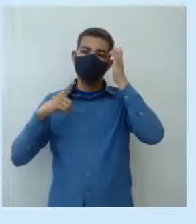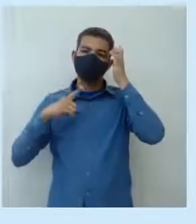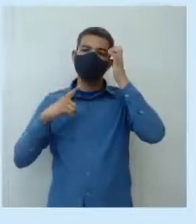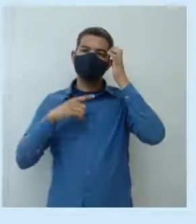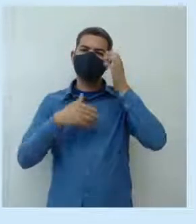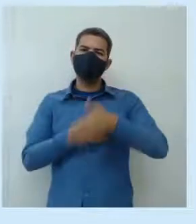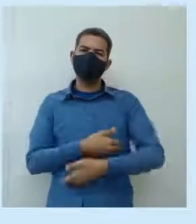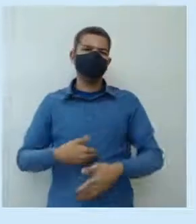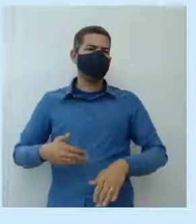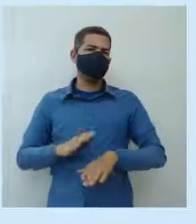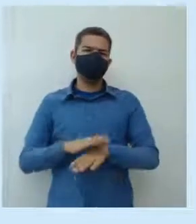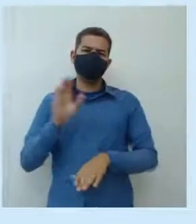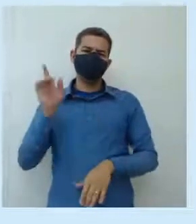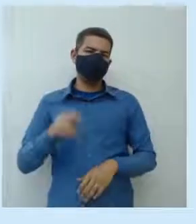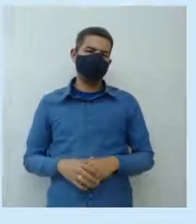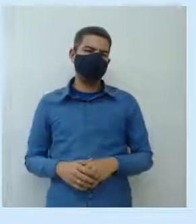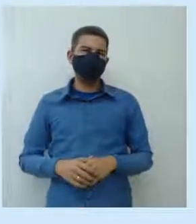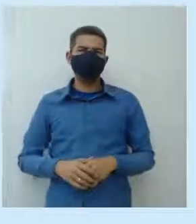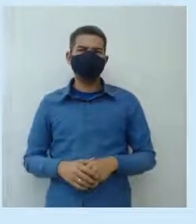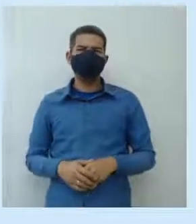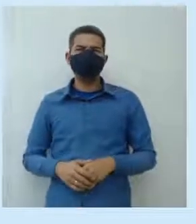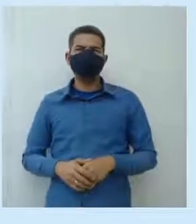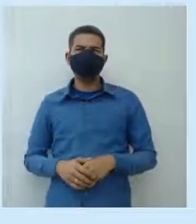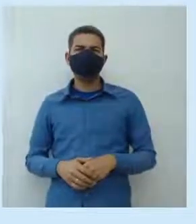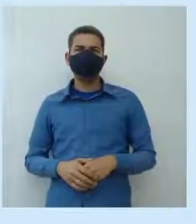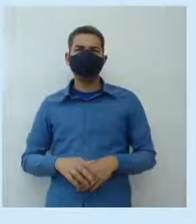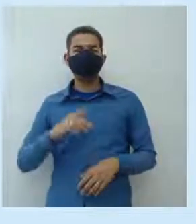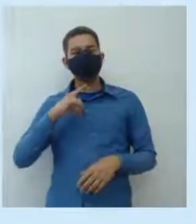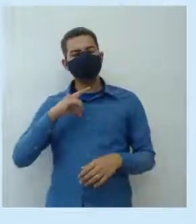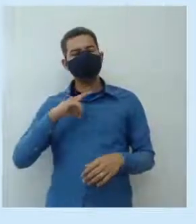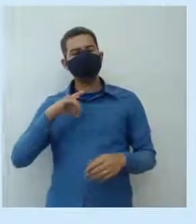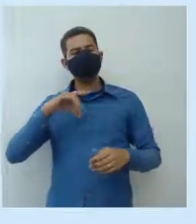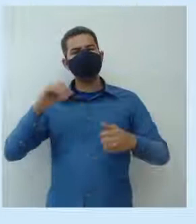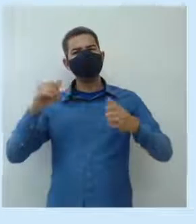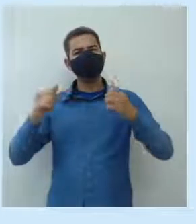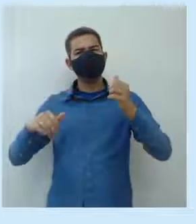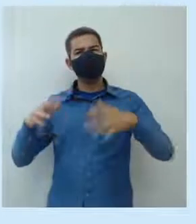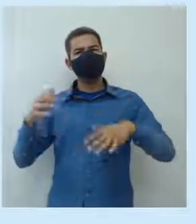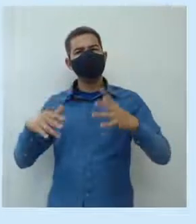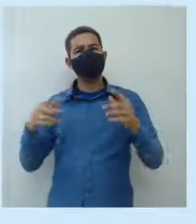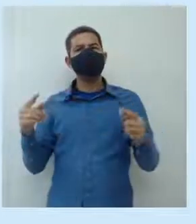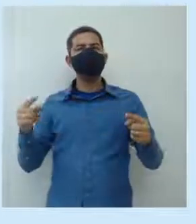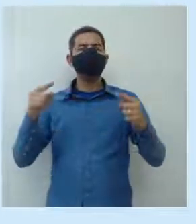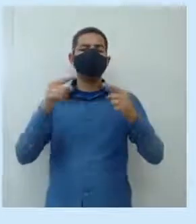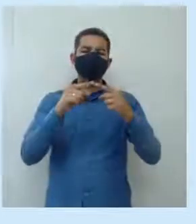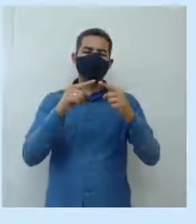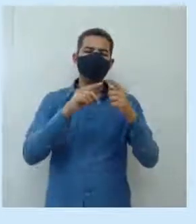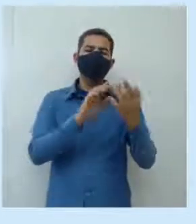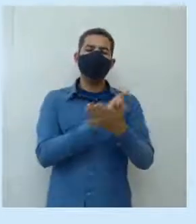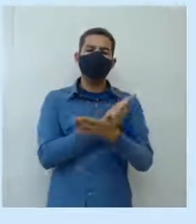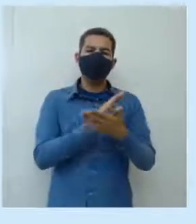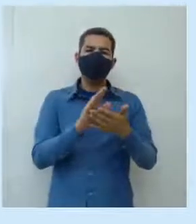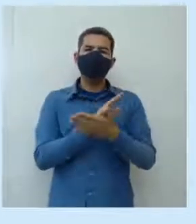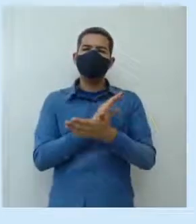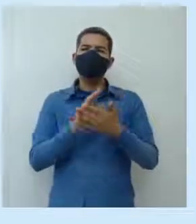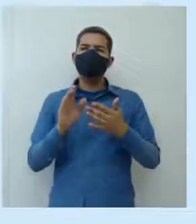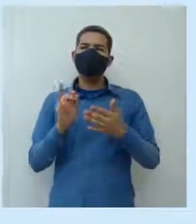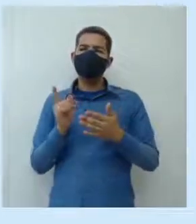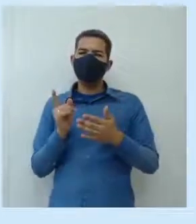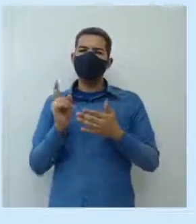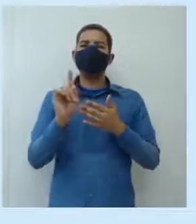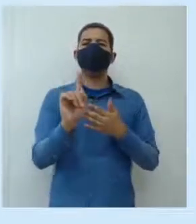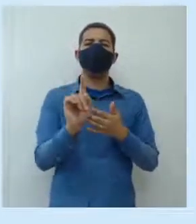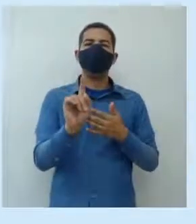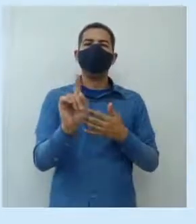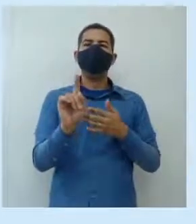planeta. Trazendo aí dentro dessas questões, eu trouxe também algumas imposições, né, relacionadas ao que foi